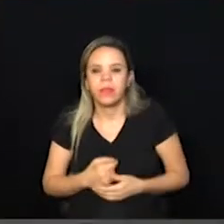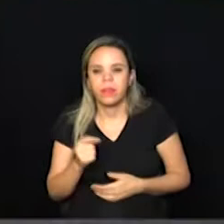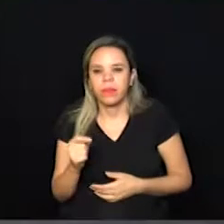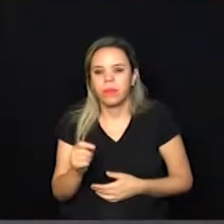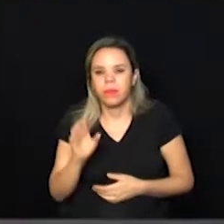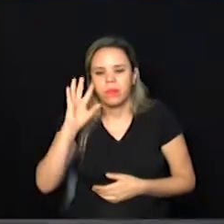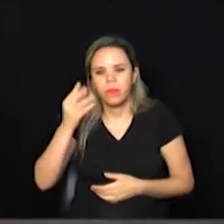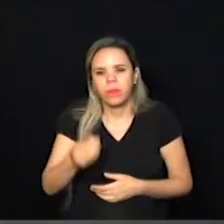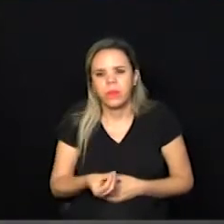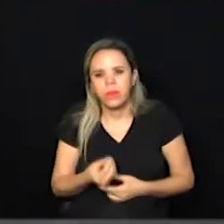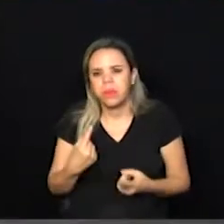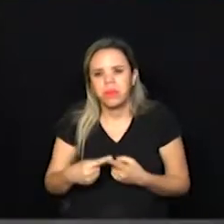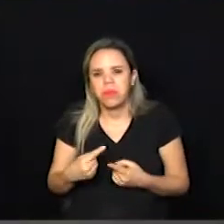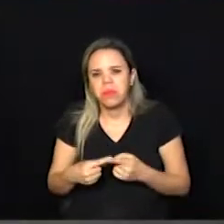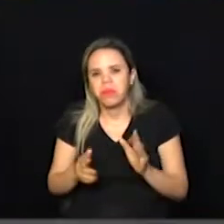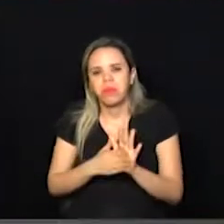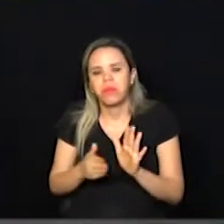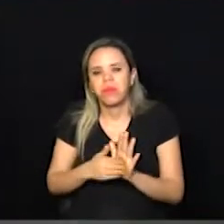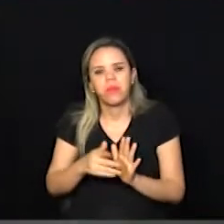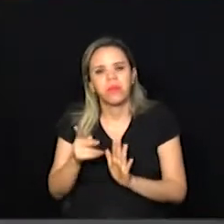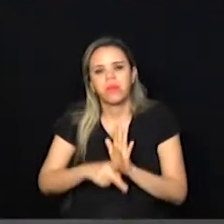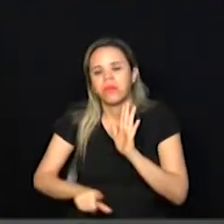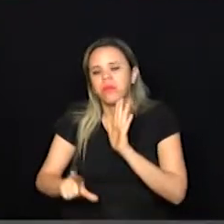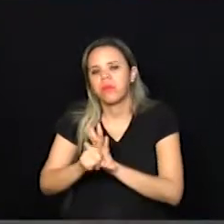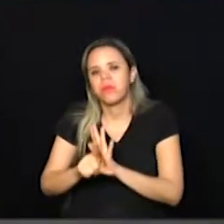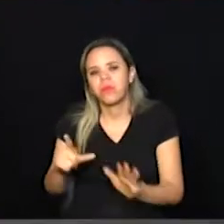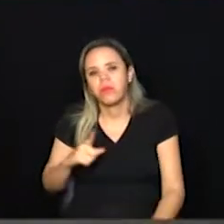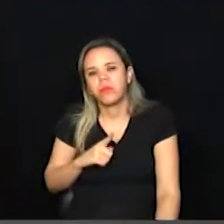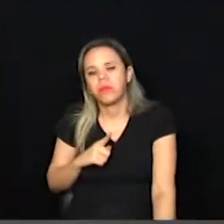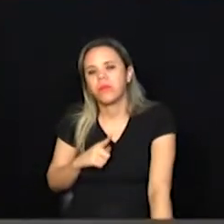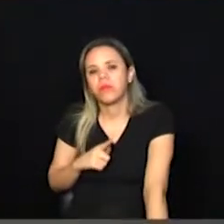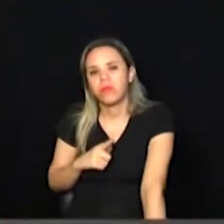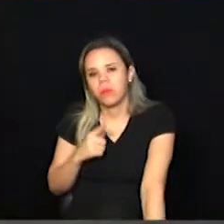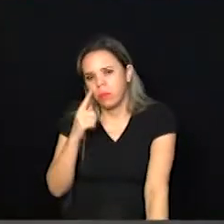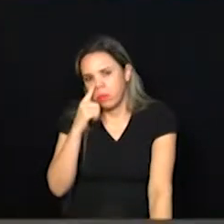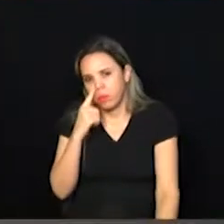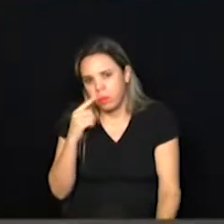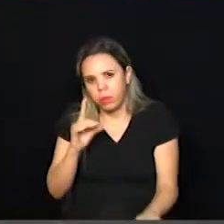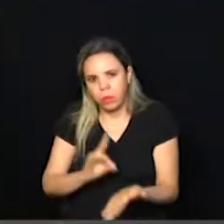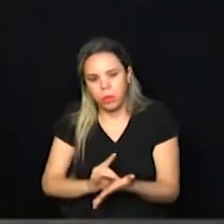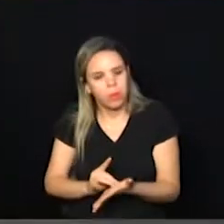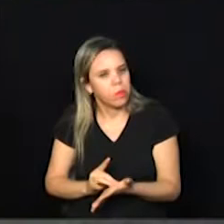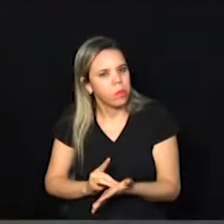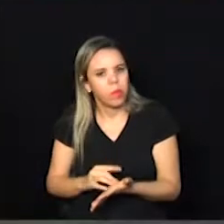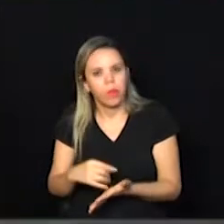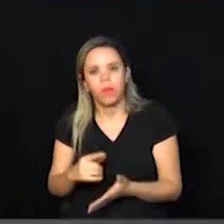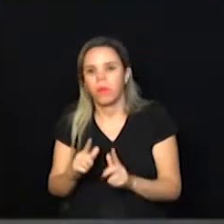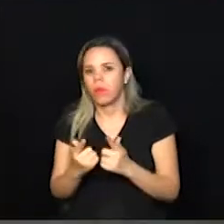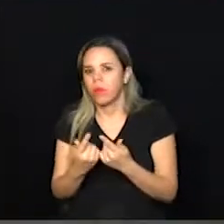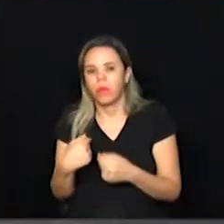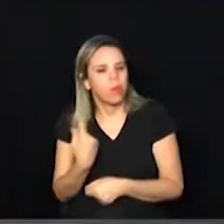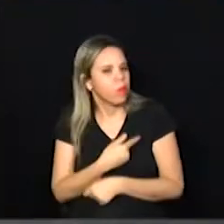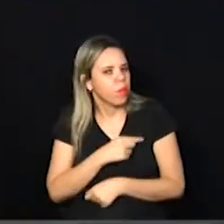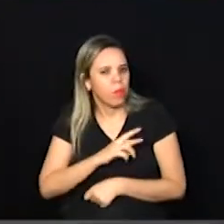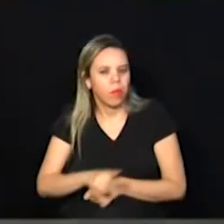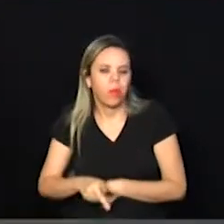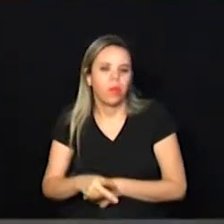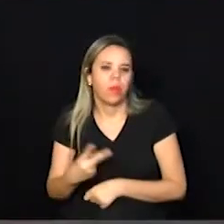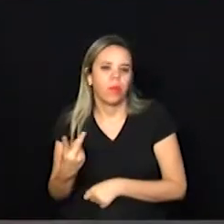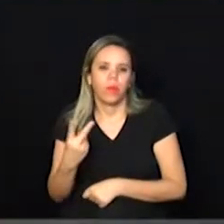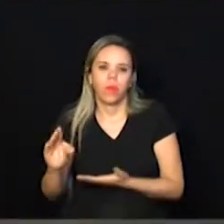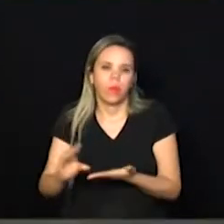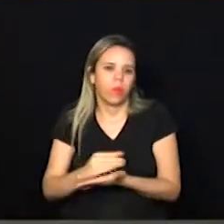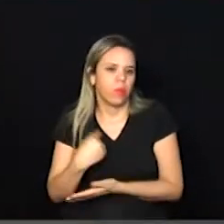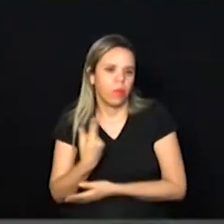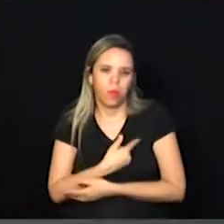não entendi, vereadora, qual é a proposta do projeto de lei que tem, porque, de fato, a gestão não é nossa, né? O valor não sai